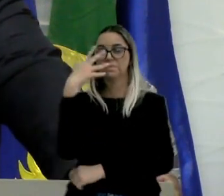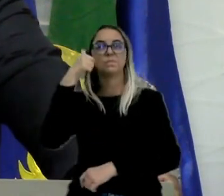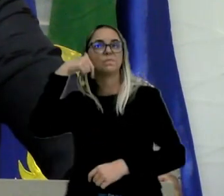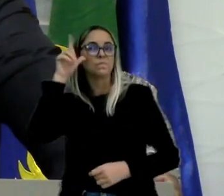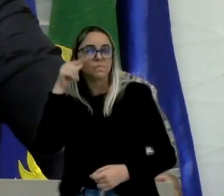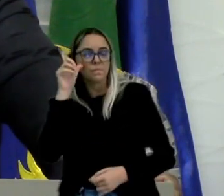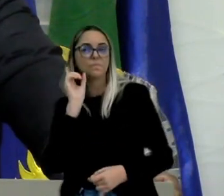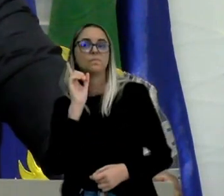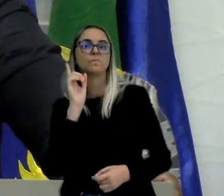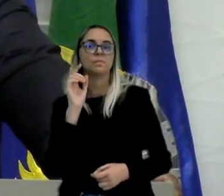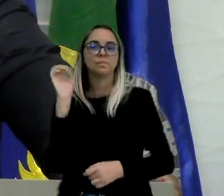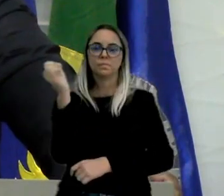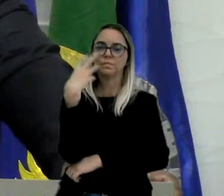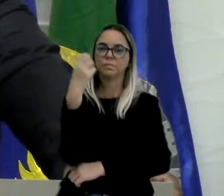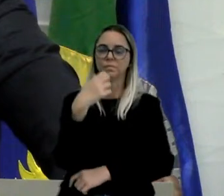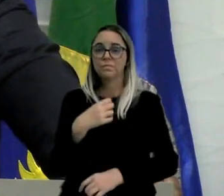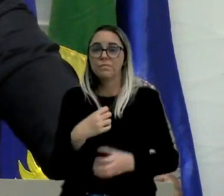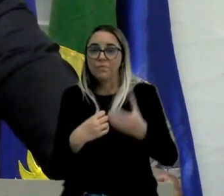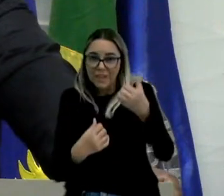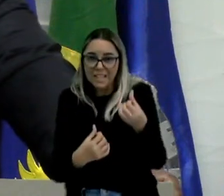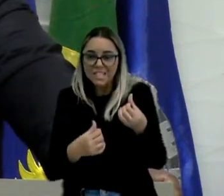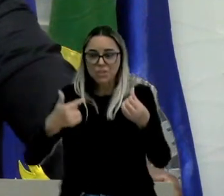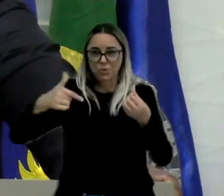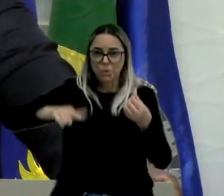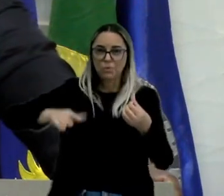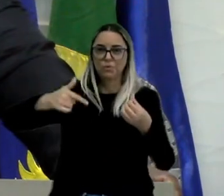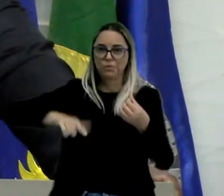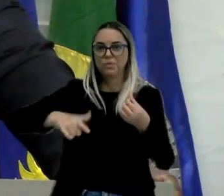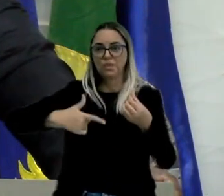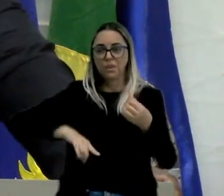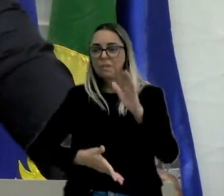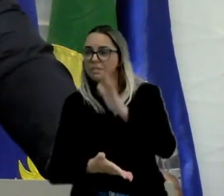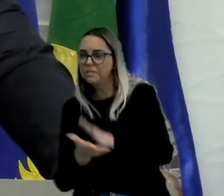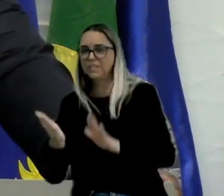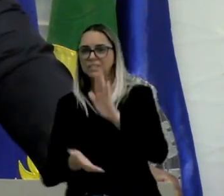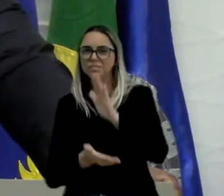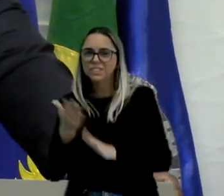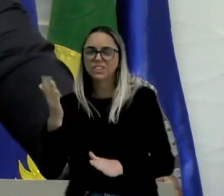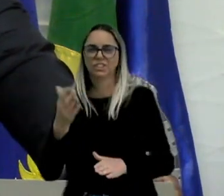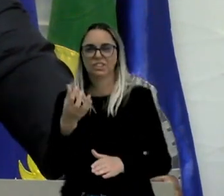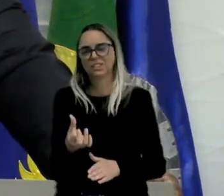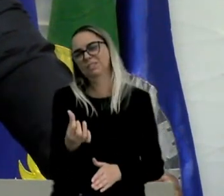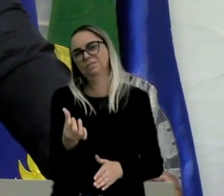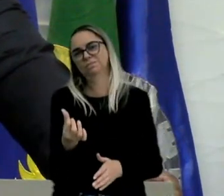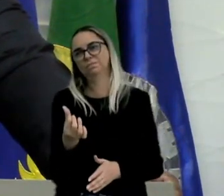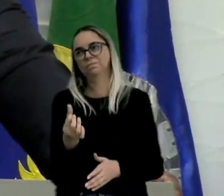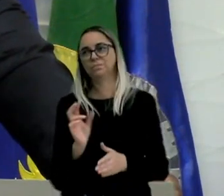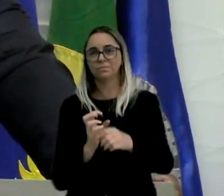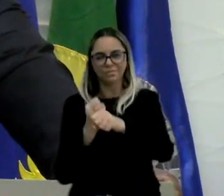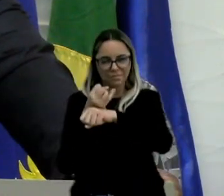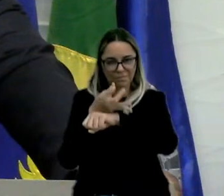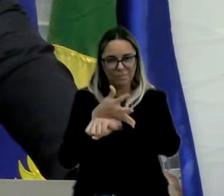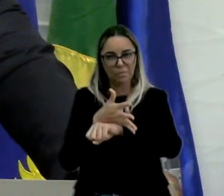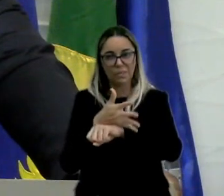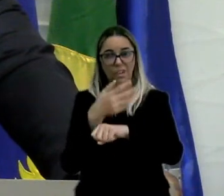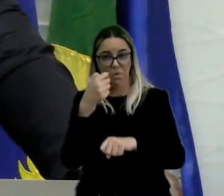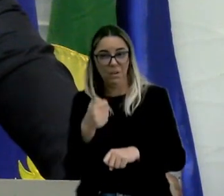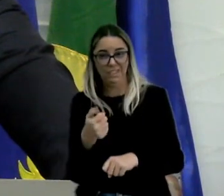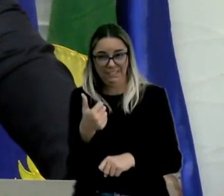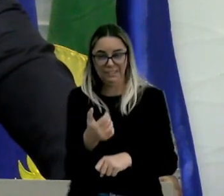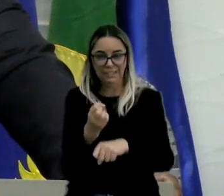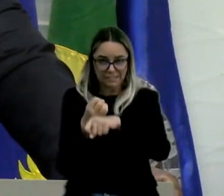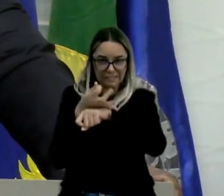deu seis viagem entrando pela madrugada conduzindo pessoas